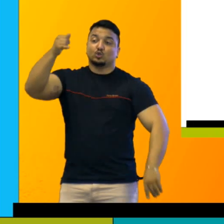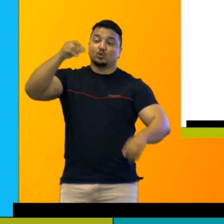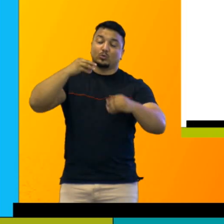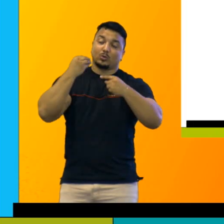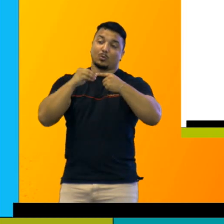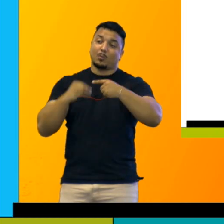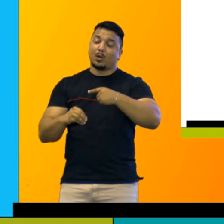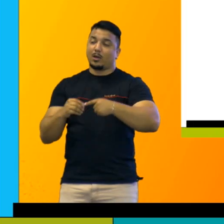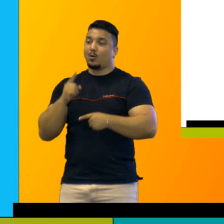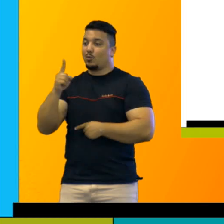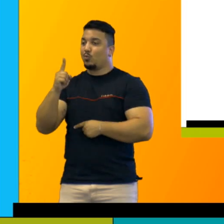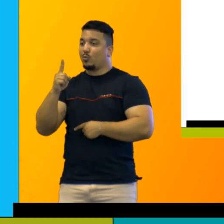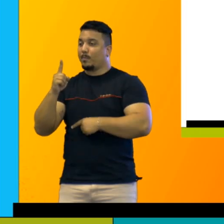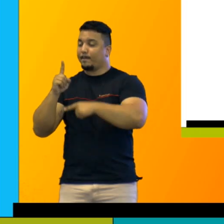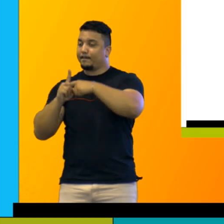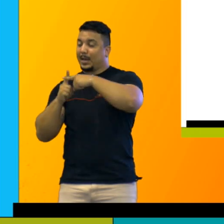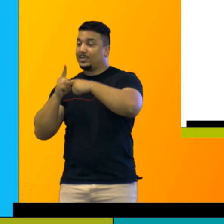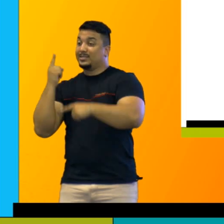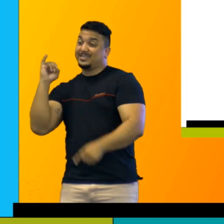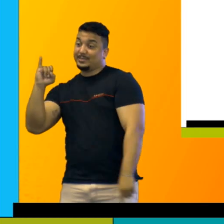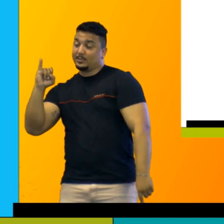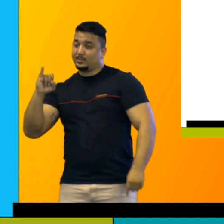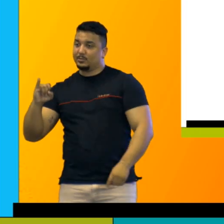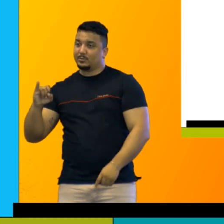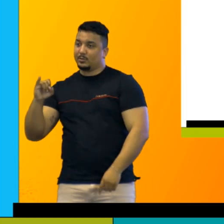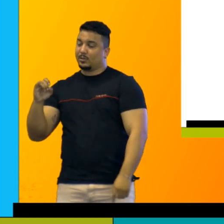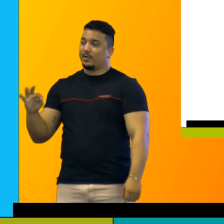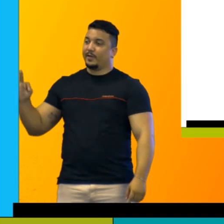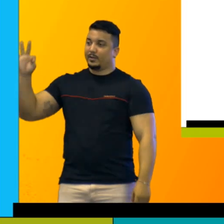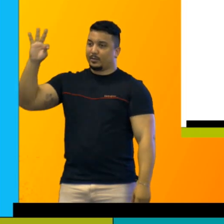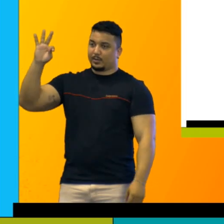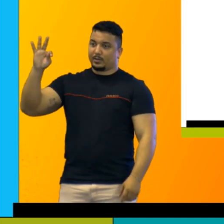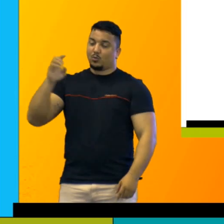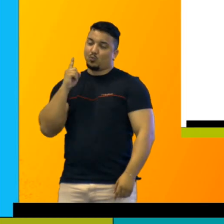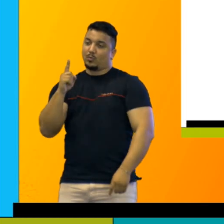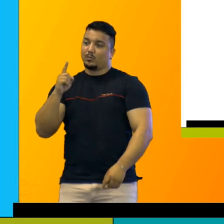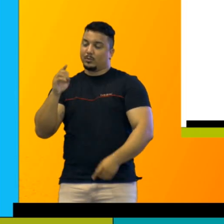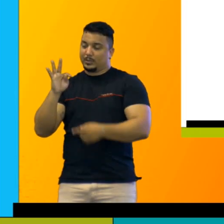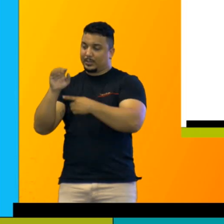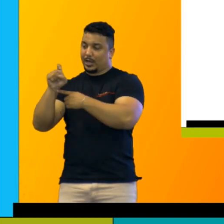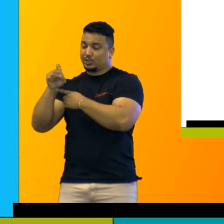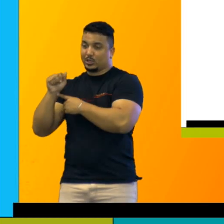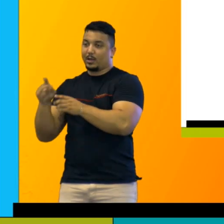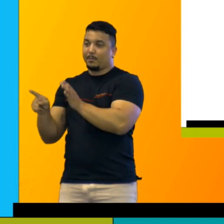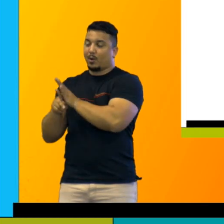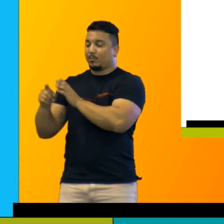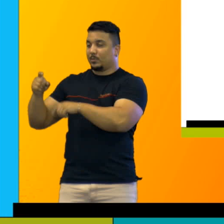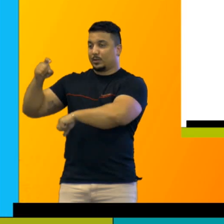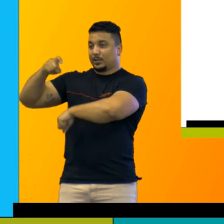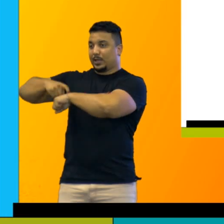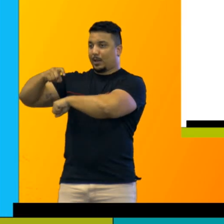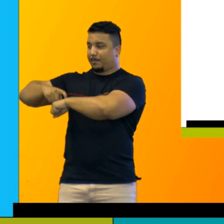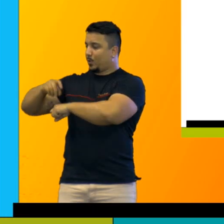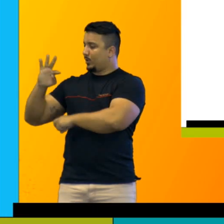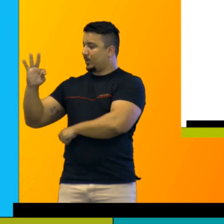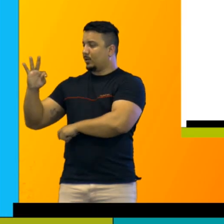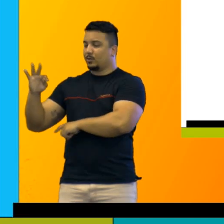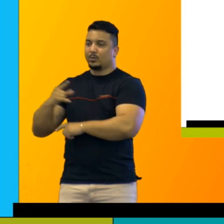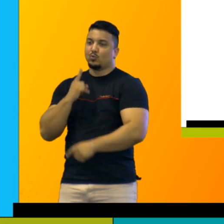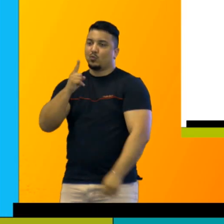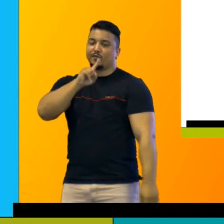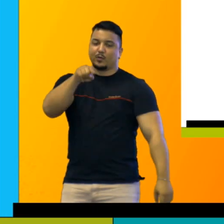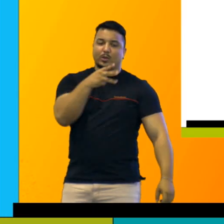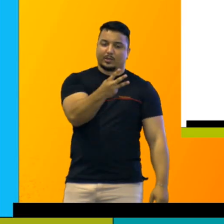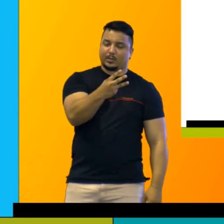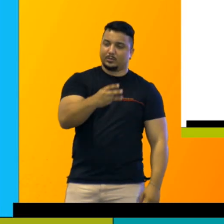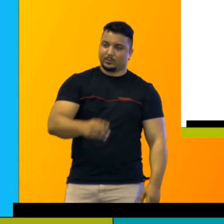de 1 mais I. 1 mais I é elevado a T, né? É 1 mais a taxa elevada ao tempo, né? No juro composto. Então é